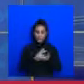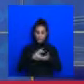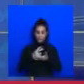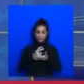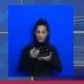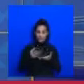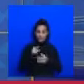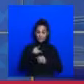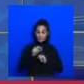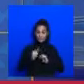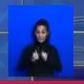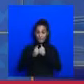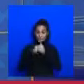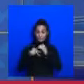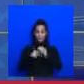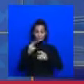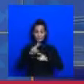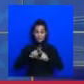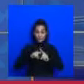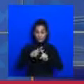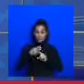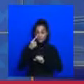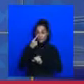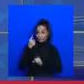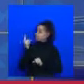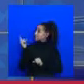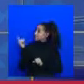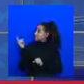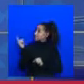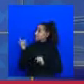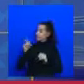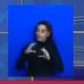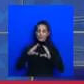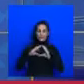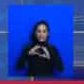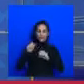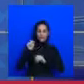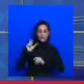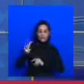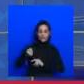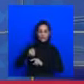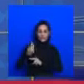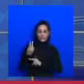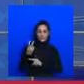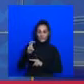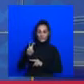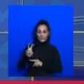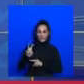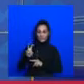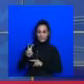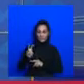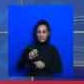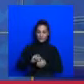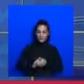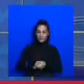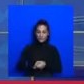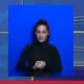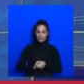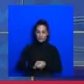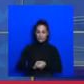quina. Agora você conferindo o segundo sorteio da dupla cena. Bola azul 25, azul número